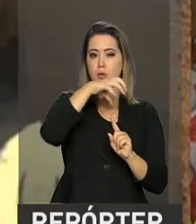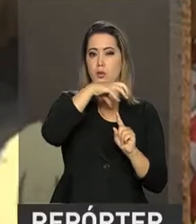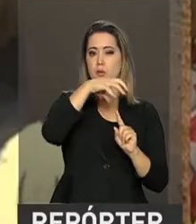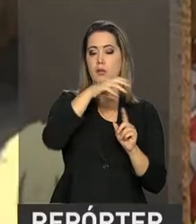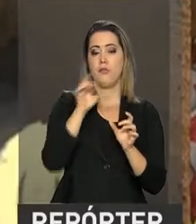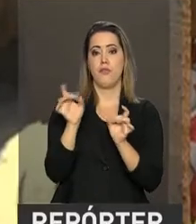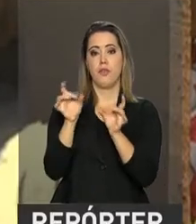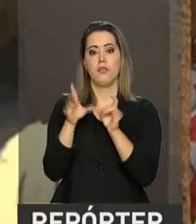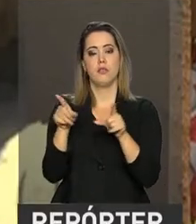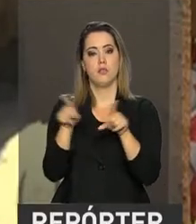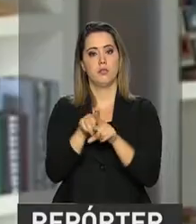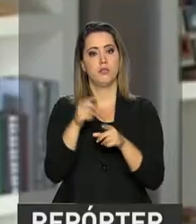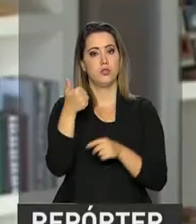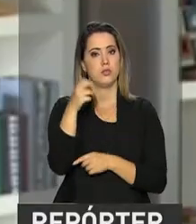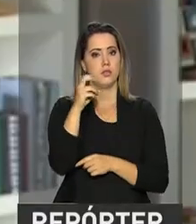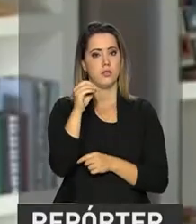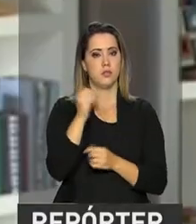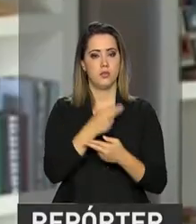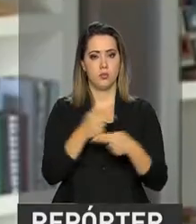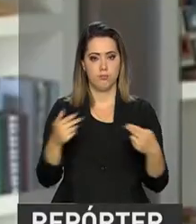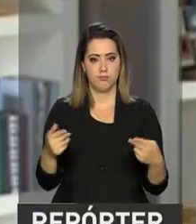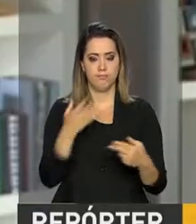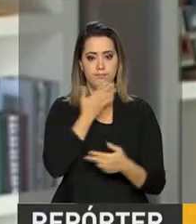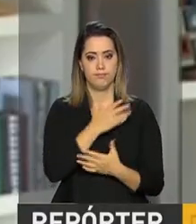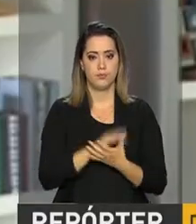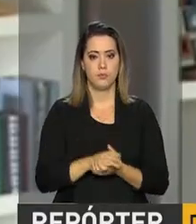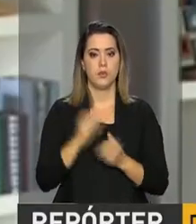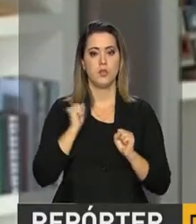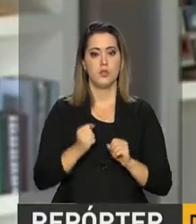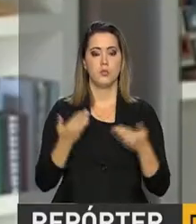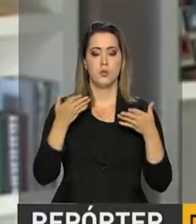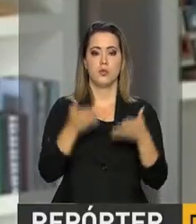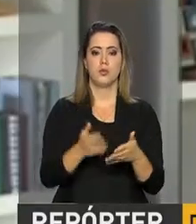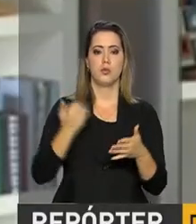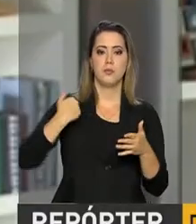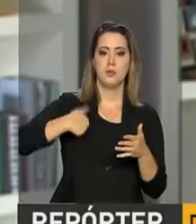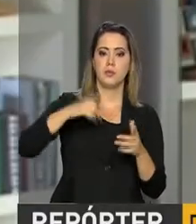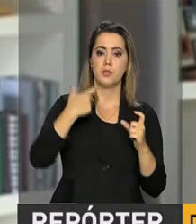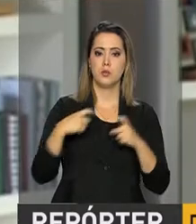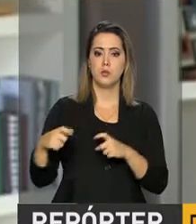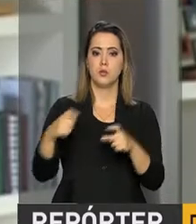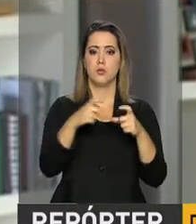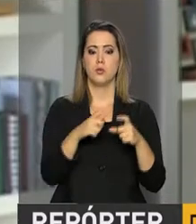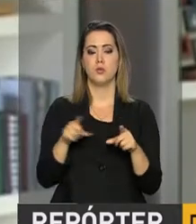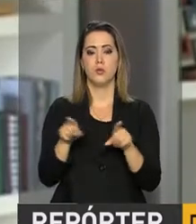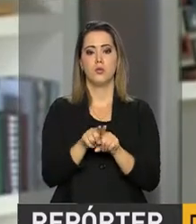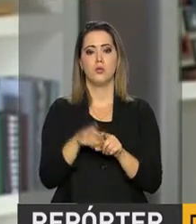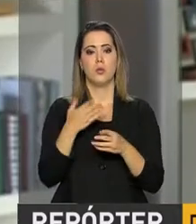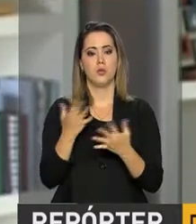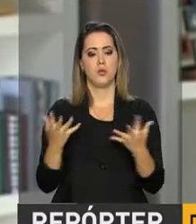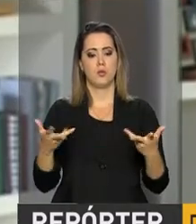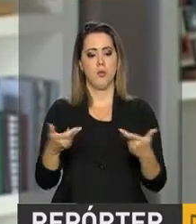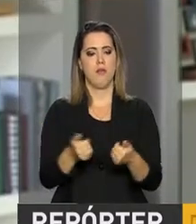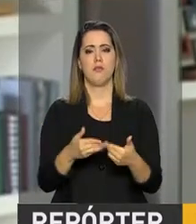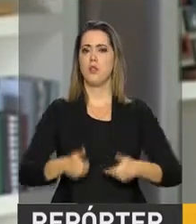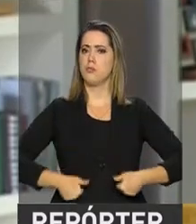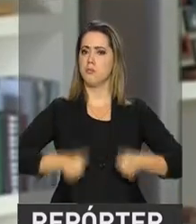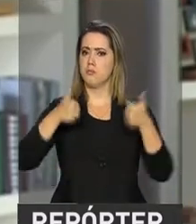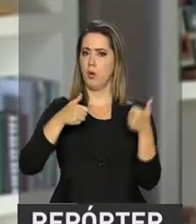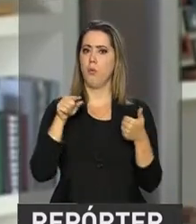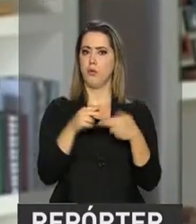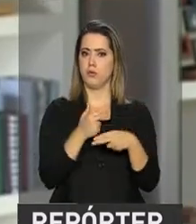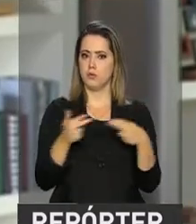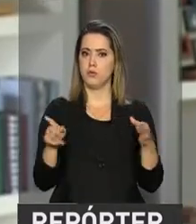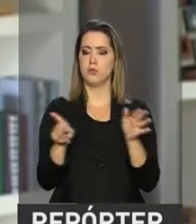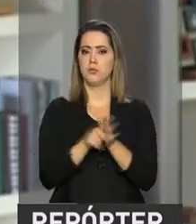150 entidades a gente consegue então participar de mais feiras a gente ter a qualificação diretamente nos produtos e acho que isso foi nos